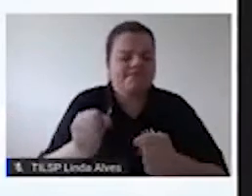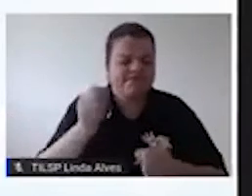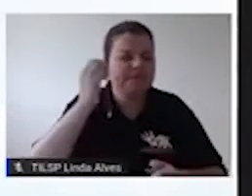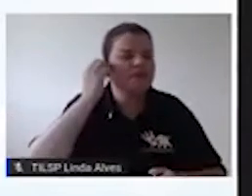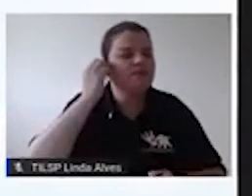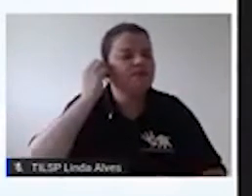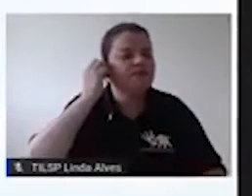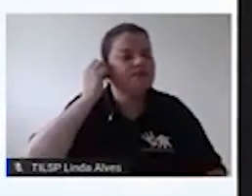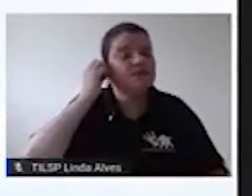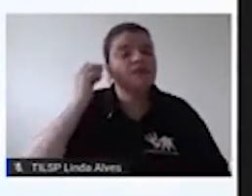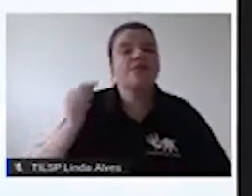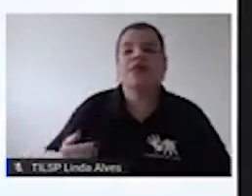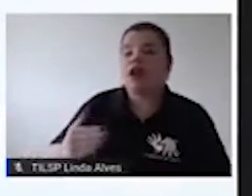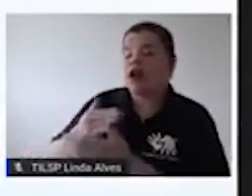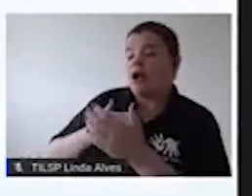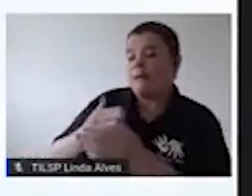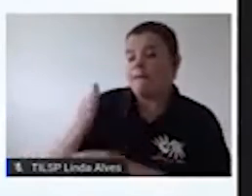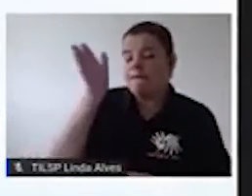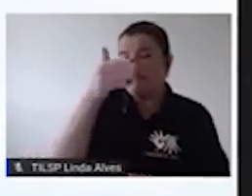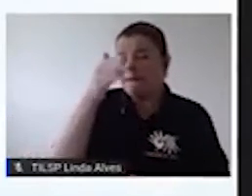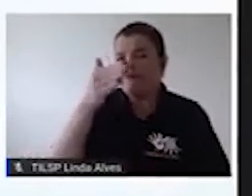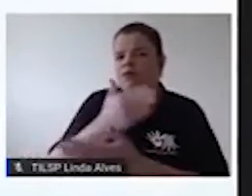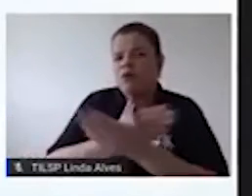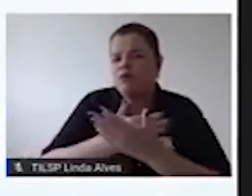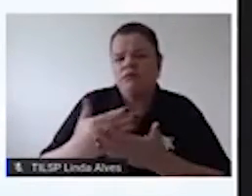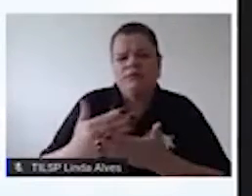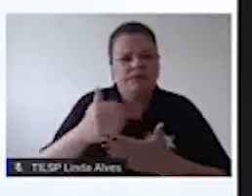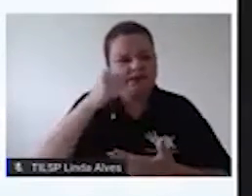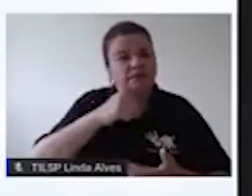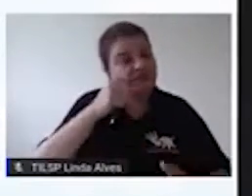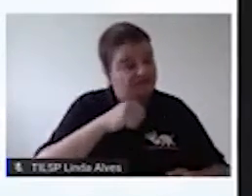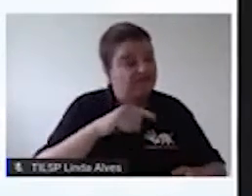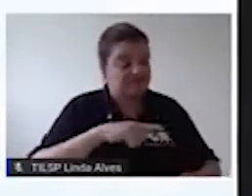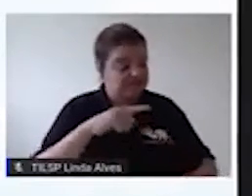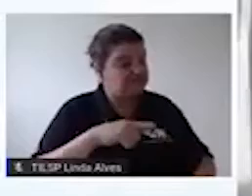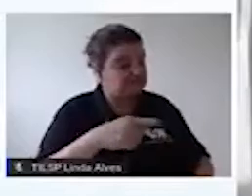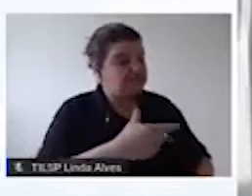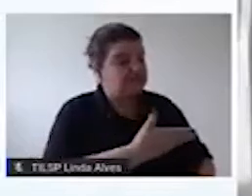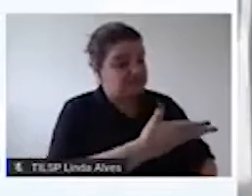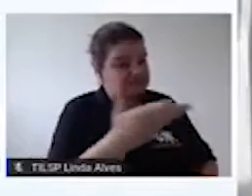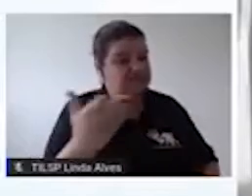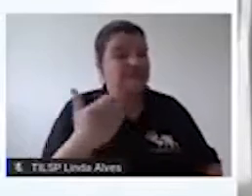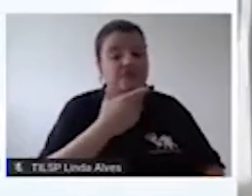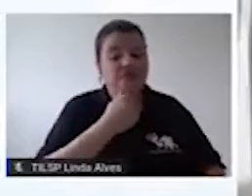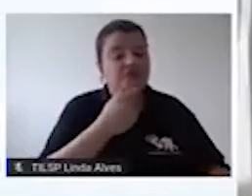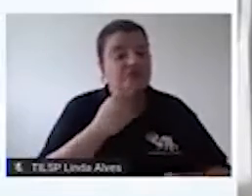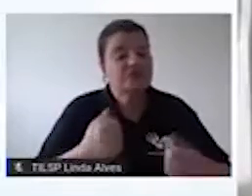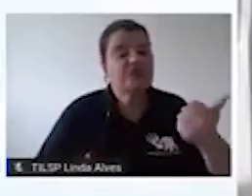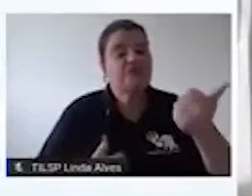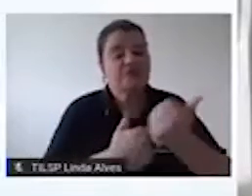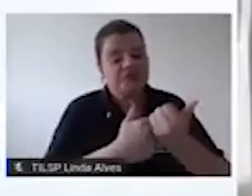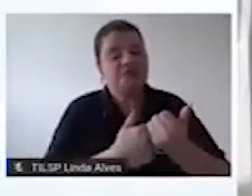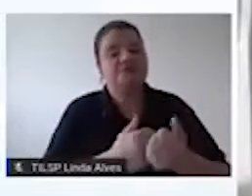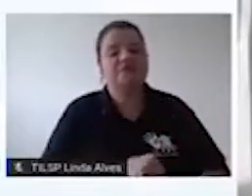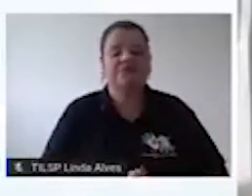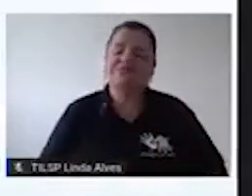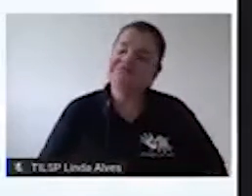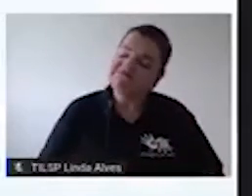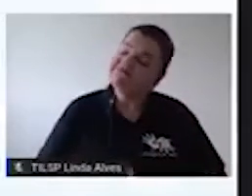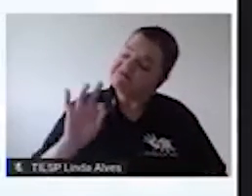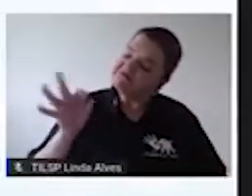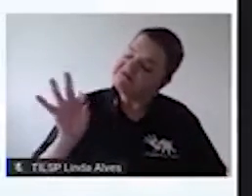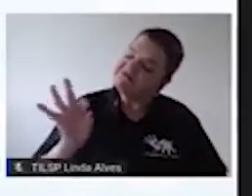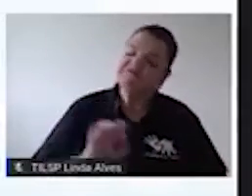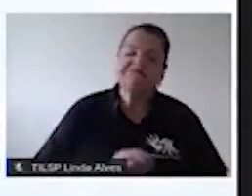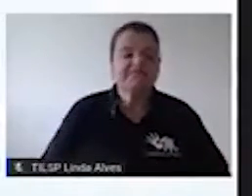claro, ela começou com as mulheres, mas hoje tem muitos homens que abraçaram essas bandeiras Com também, certeza, né? com certeza. E eu acho